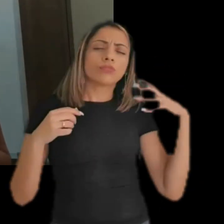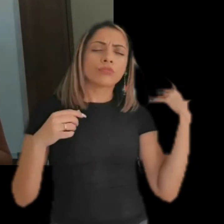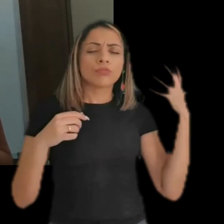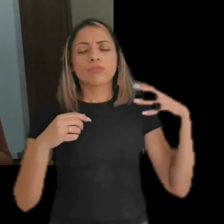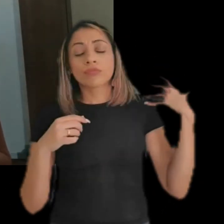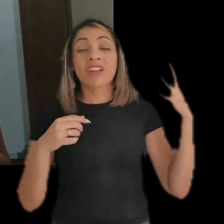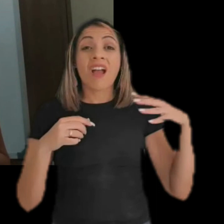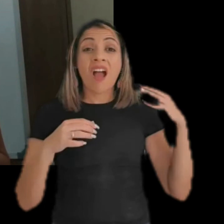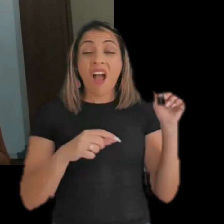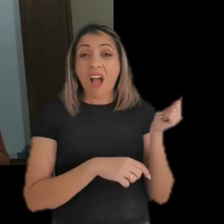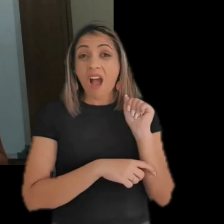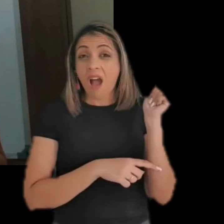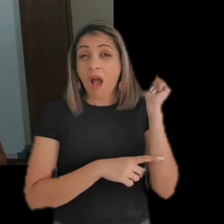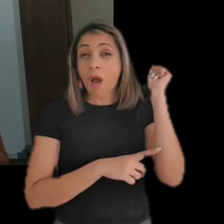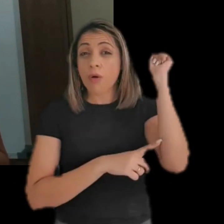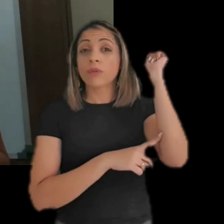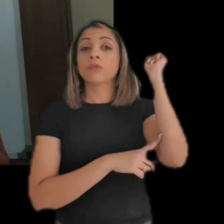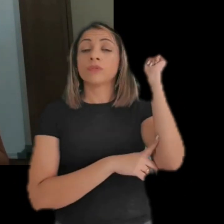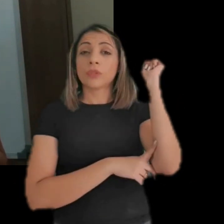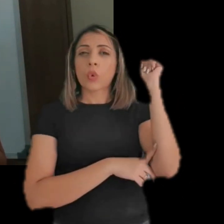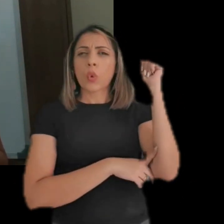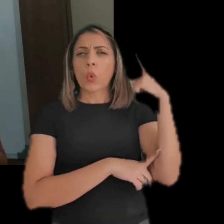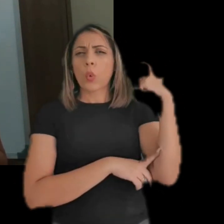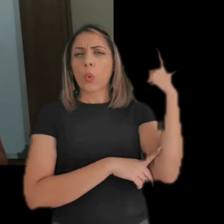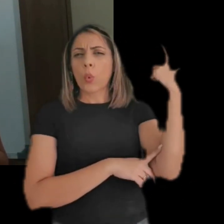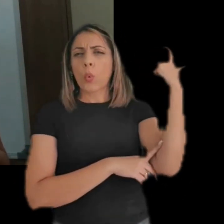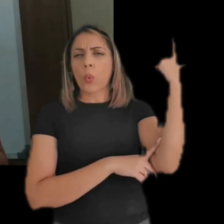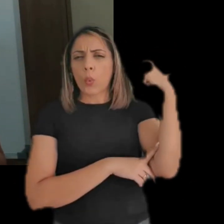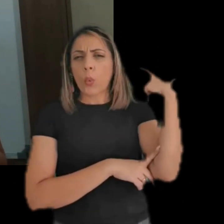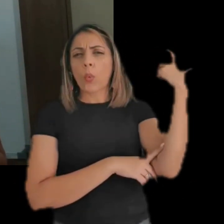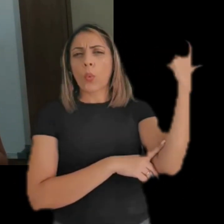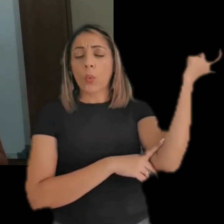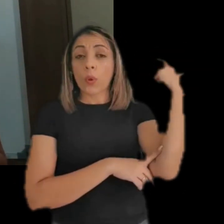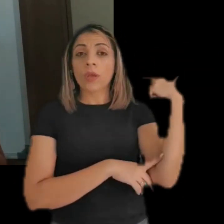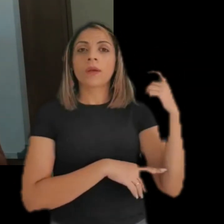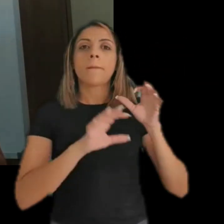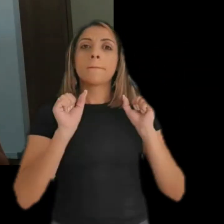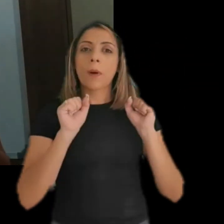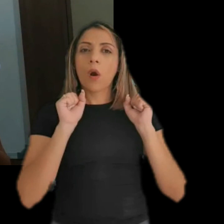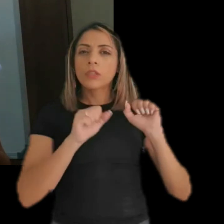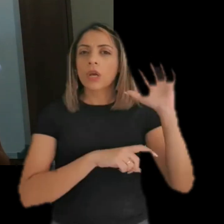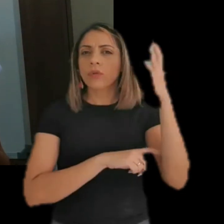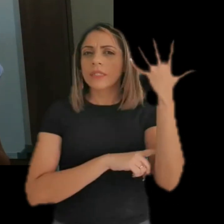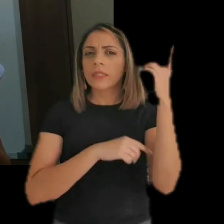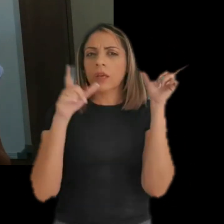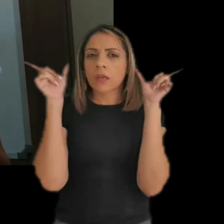numa frequência mais alta do que deveria, isso pode levar à perda auditiva, à surdez, né, a longo prazo, tá?